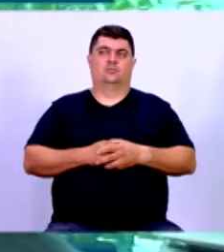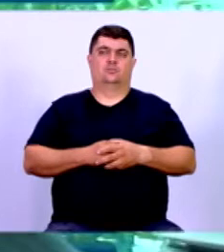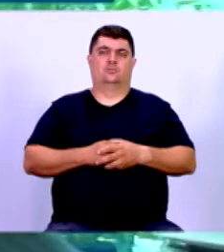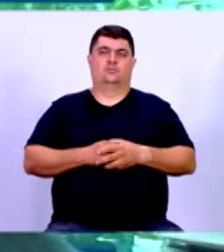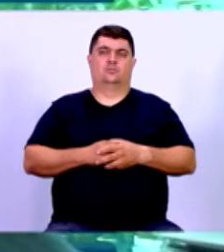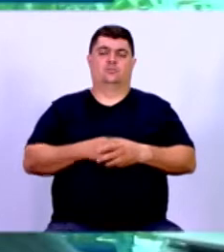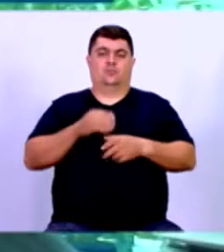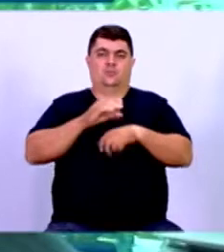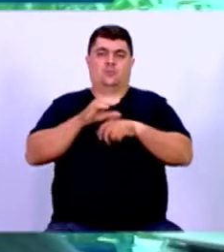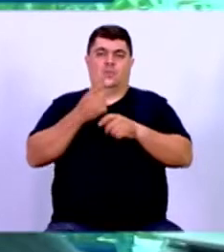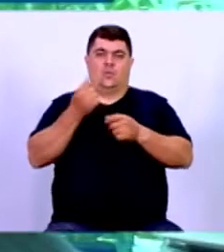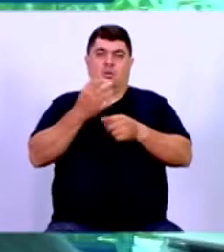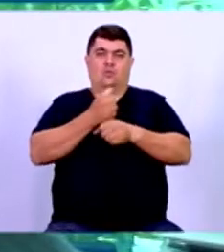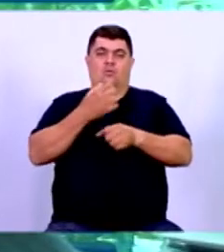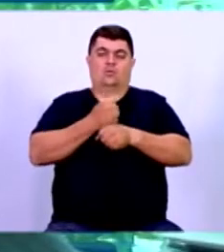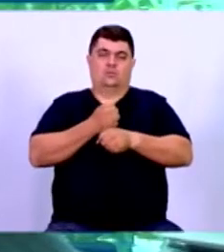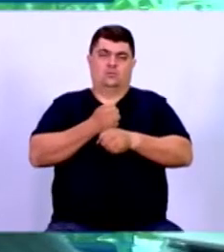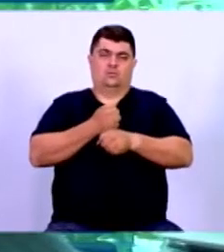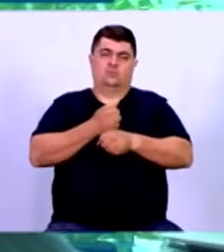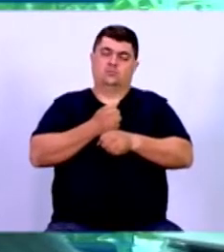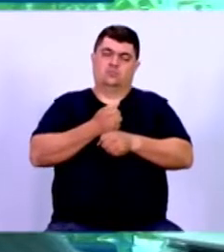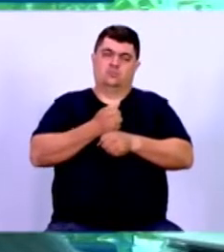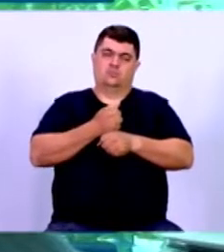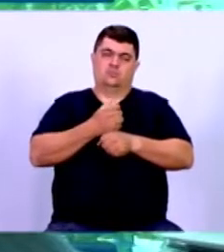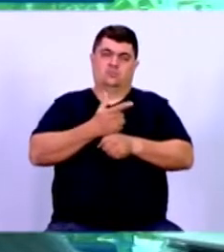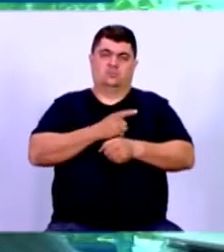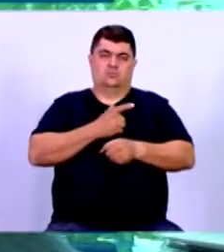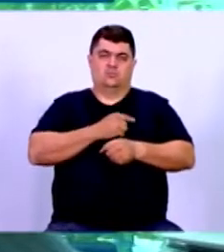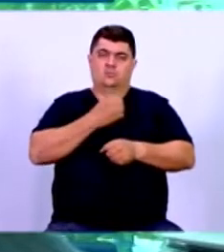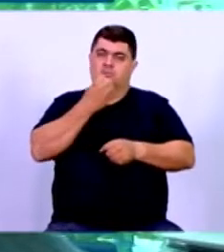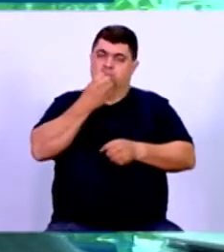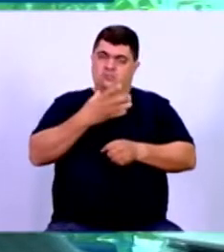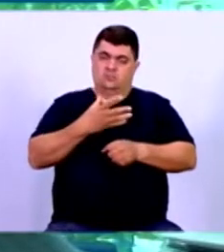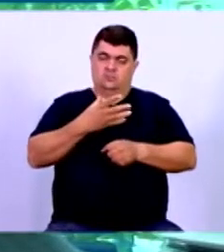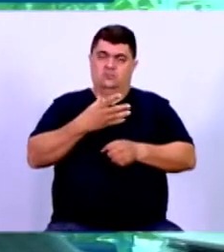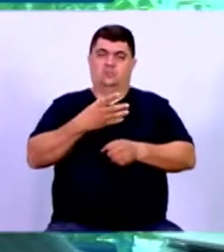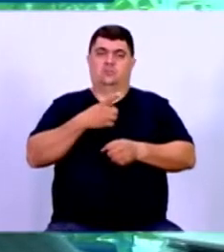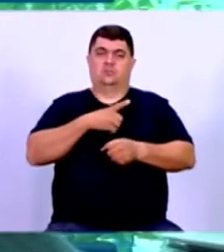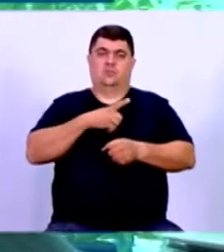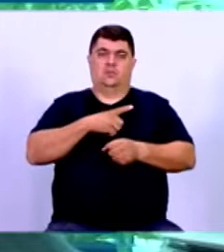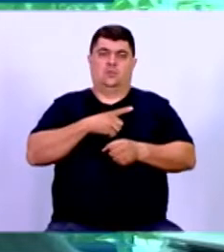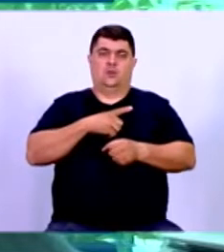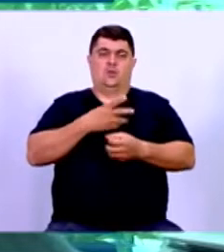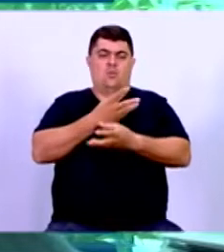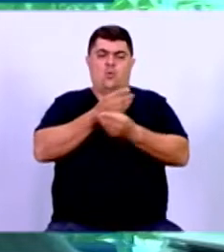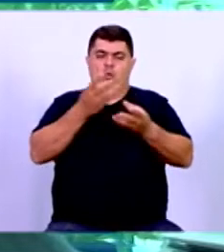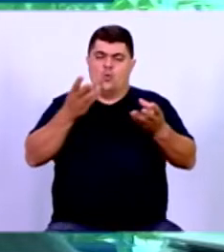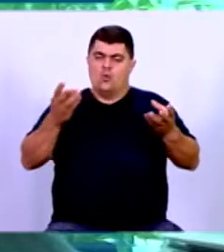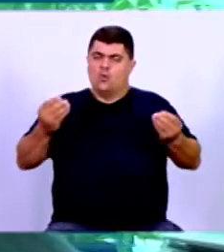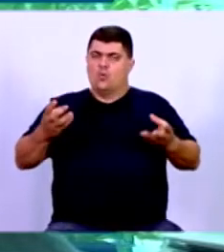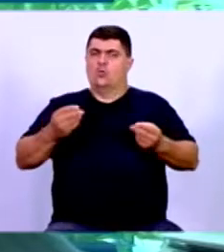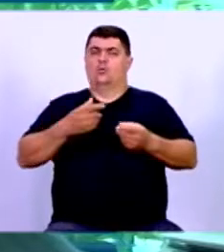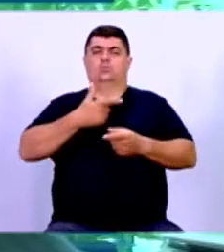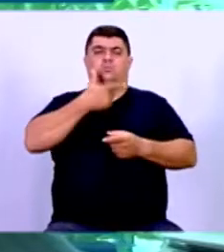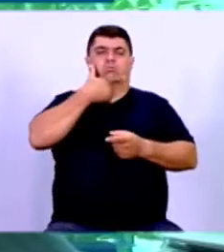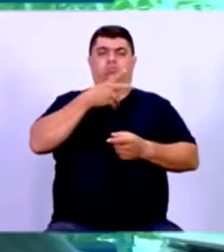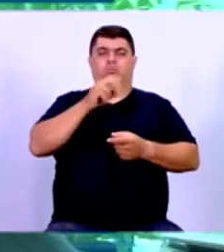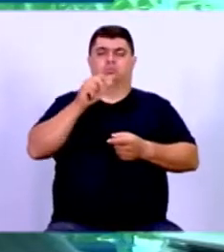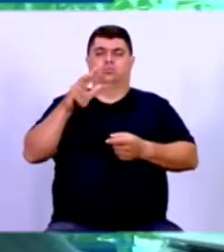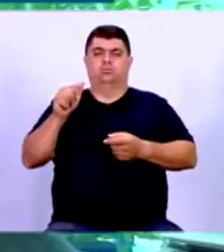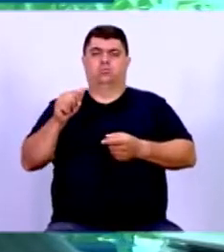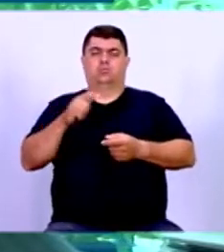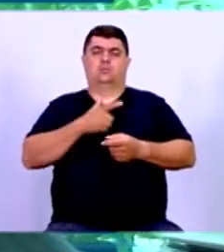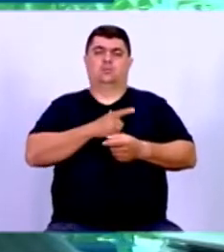O curso de finanças hoje é um curso muito promissor, que tem dado muita oportunidade para esse estudante.